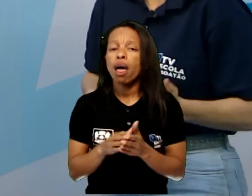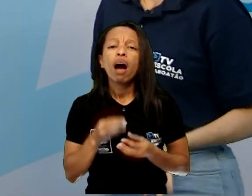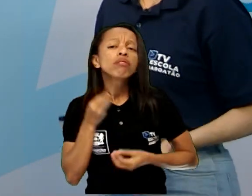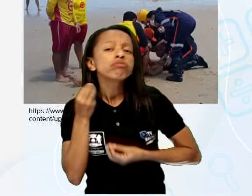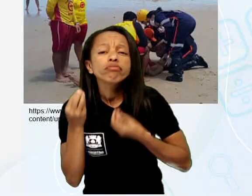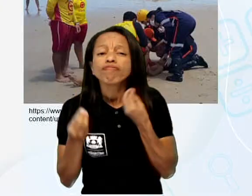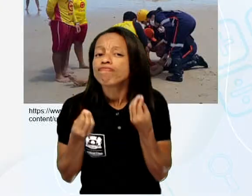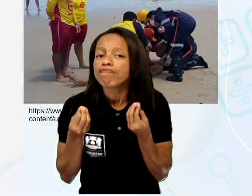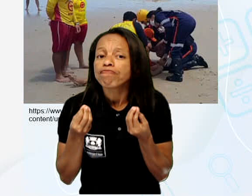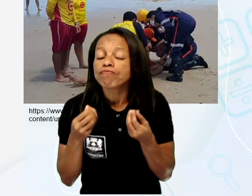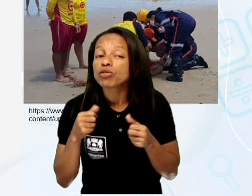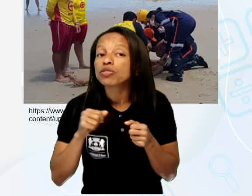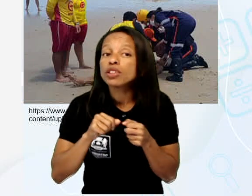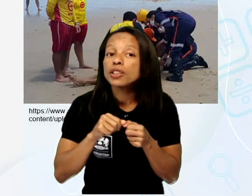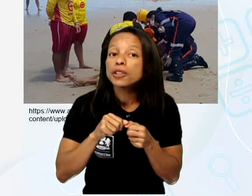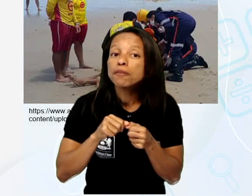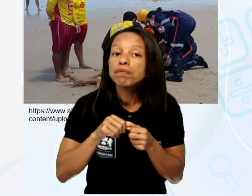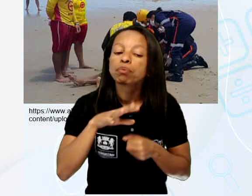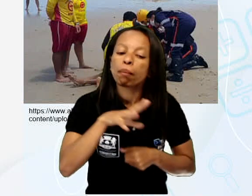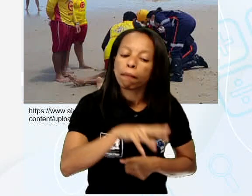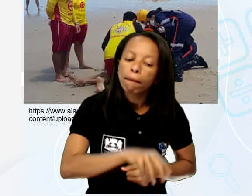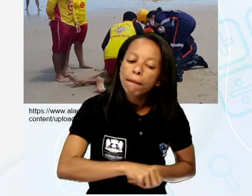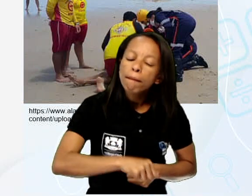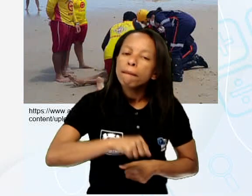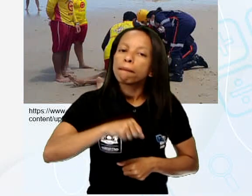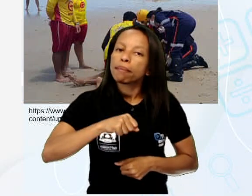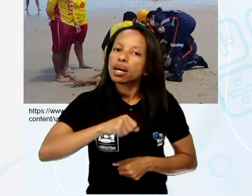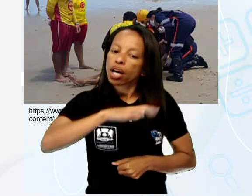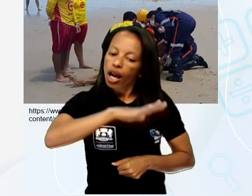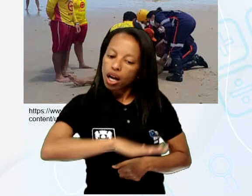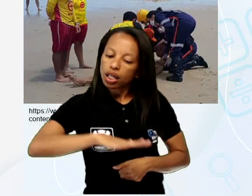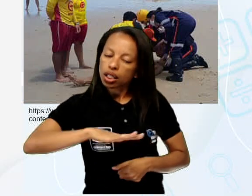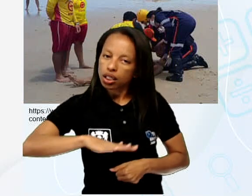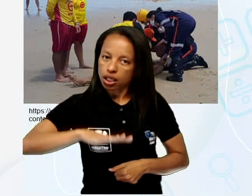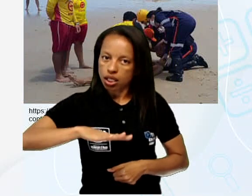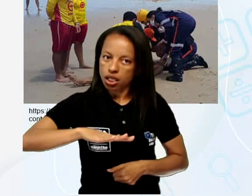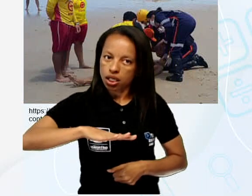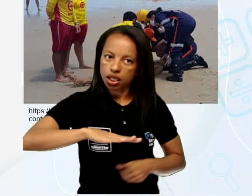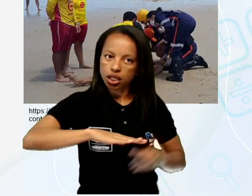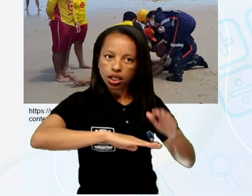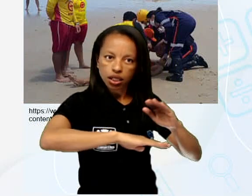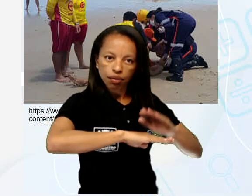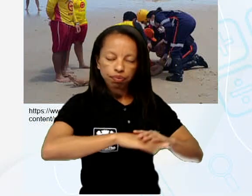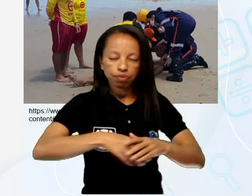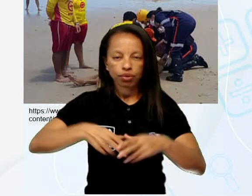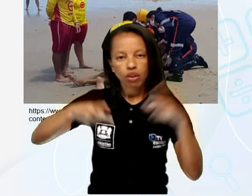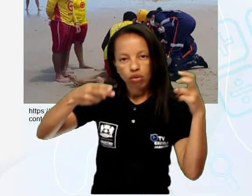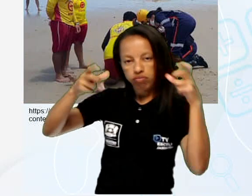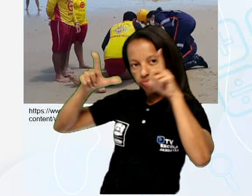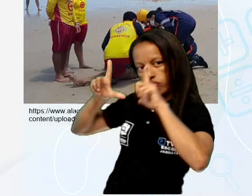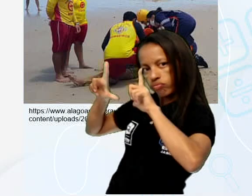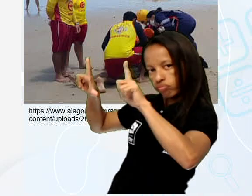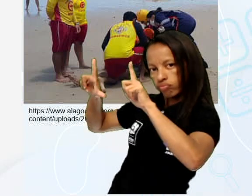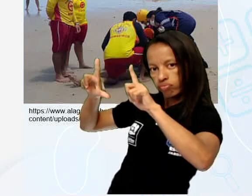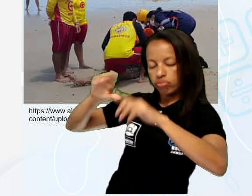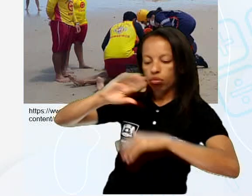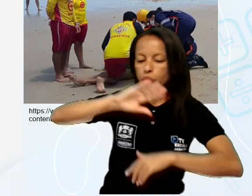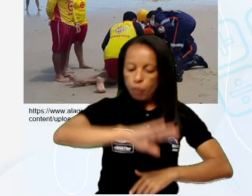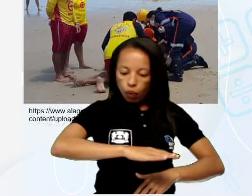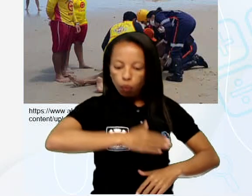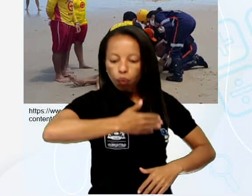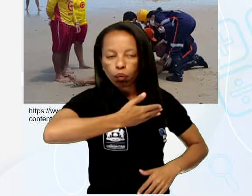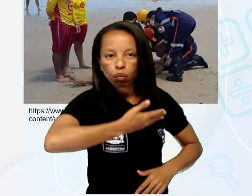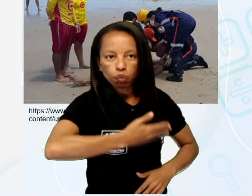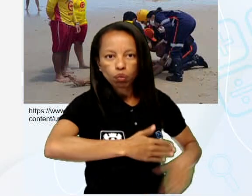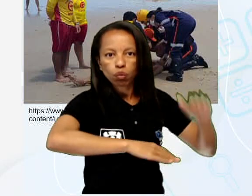afogamento? Pega a criança, deita de bruços, como nessa imagem aqui, ó, por 10 segundos.